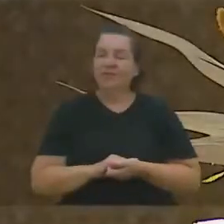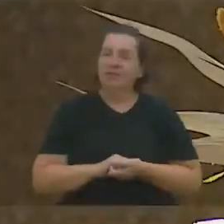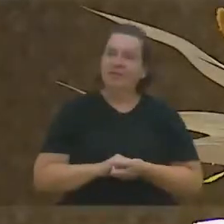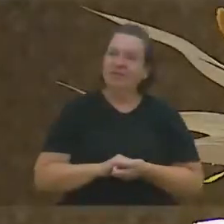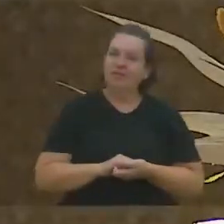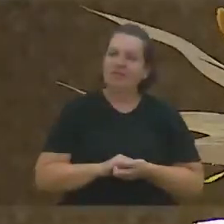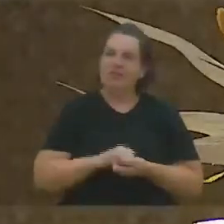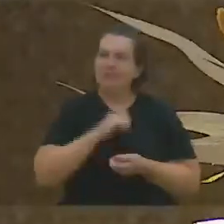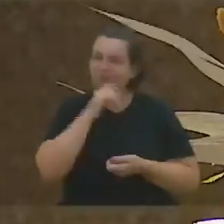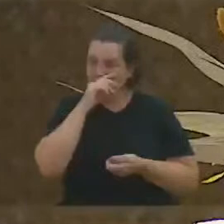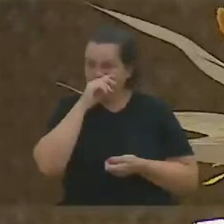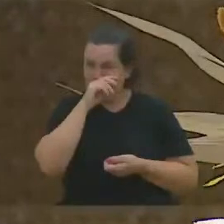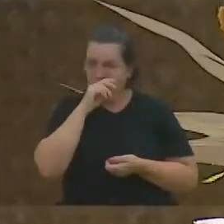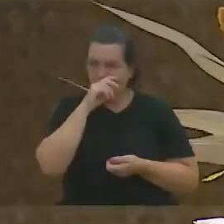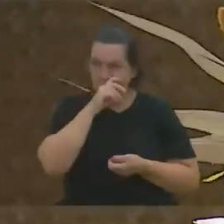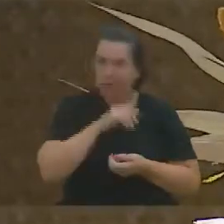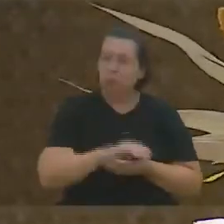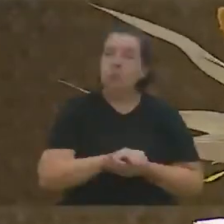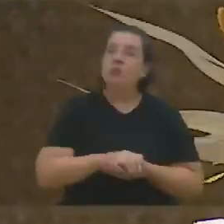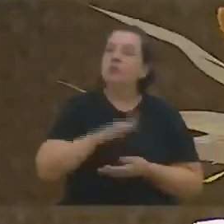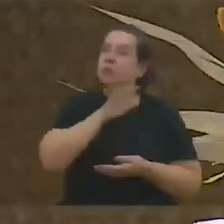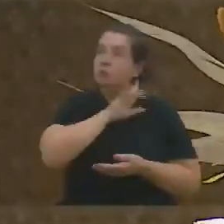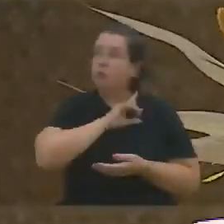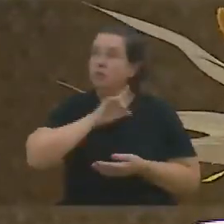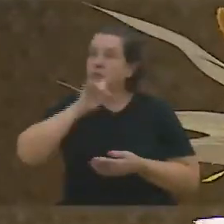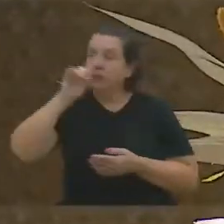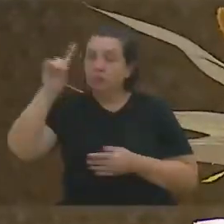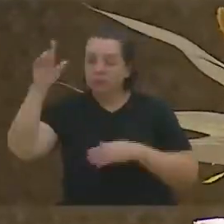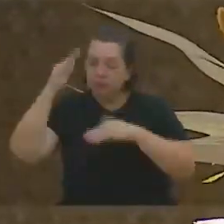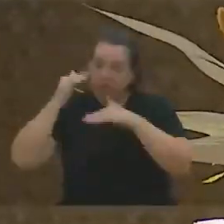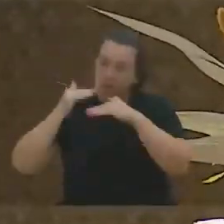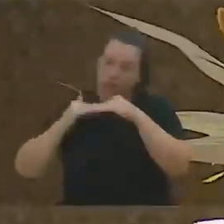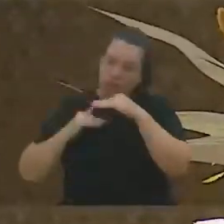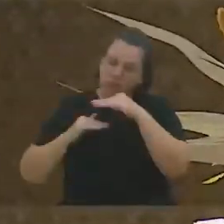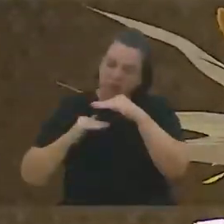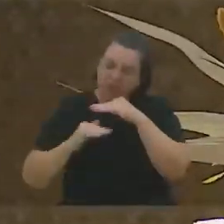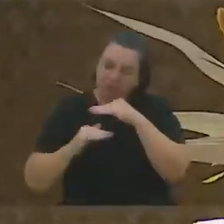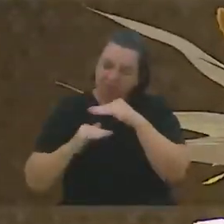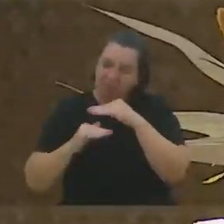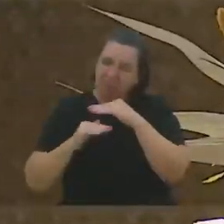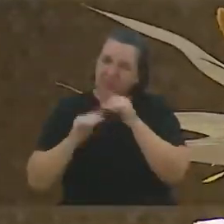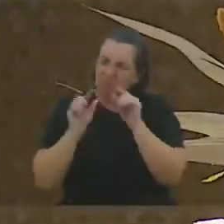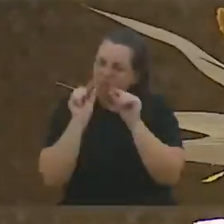Pouco abaixo de Deus o